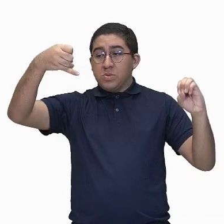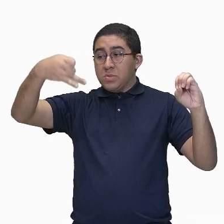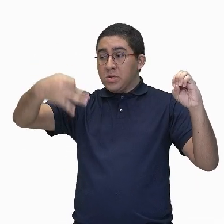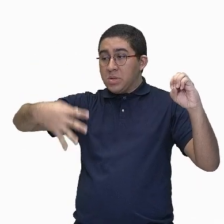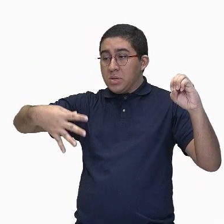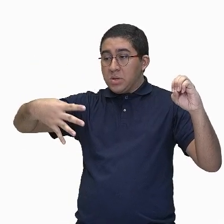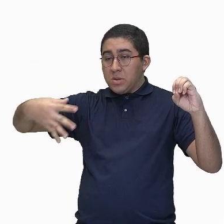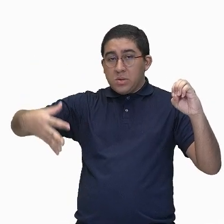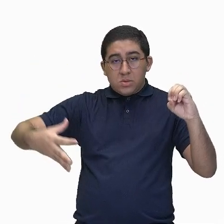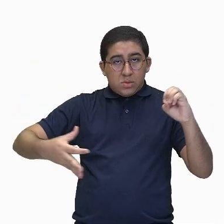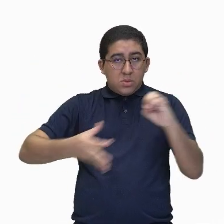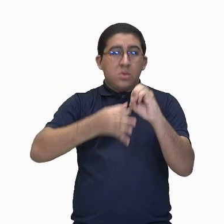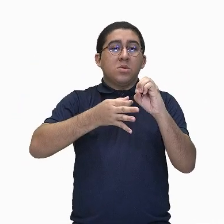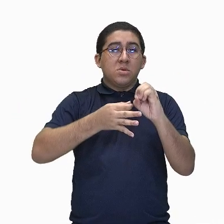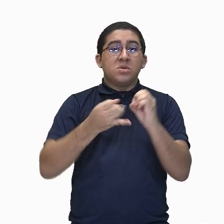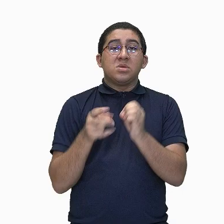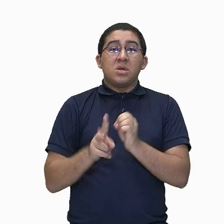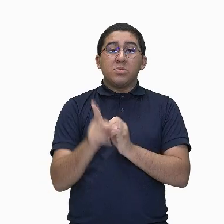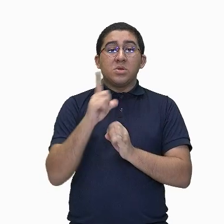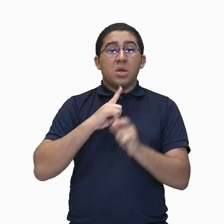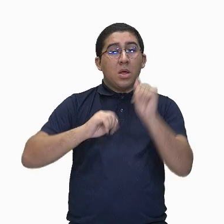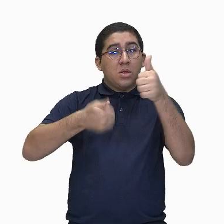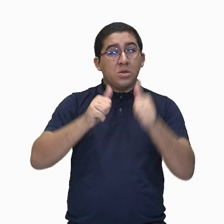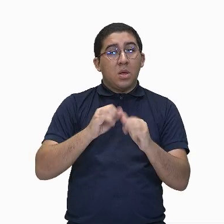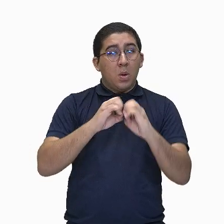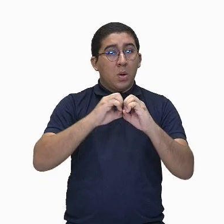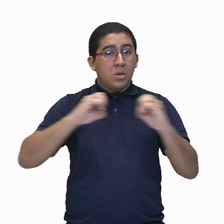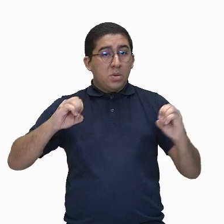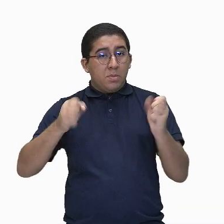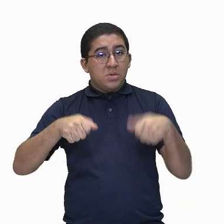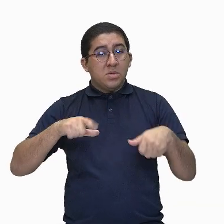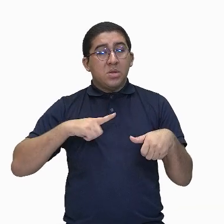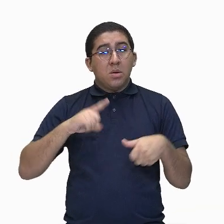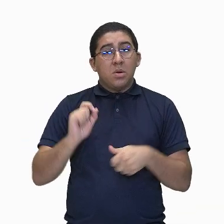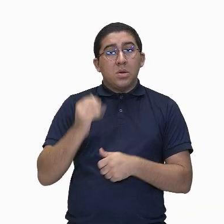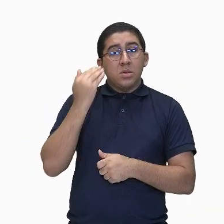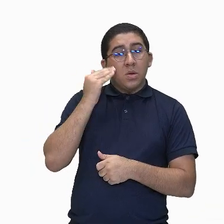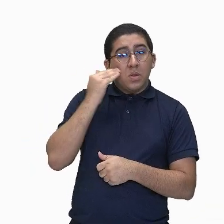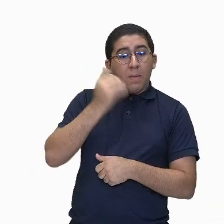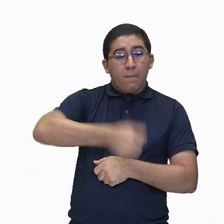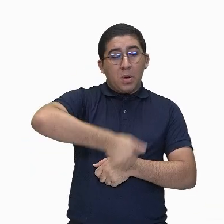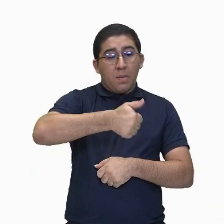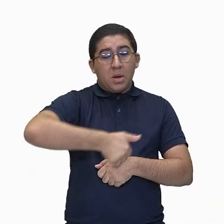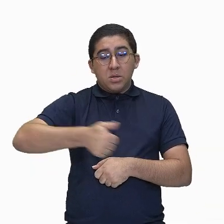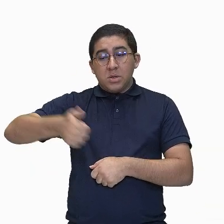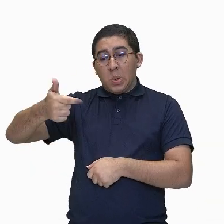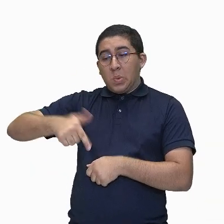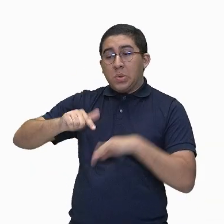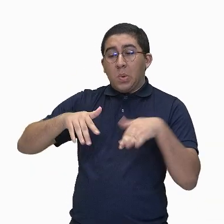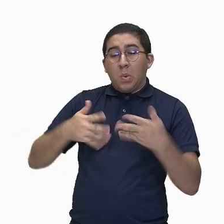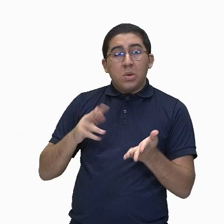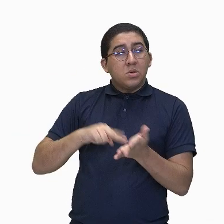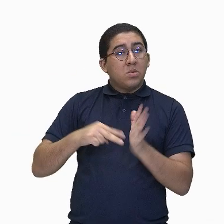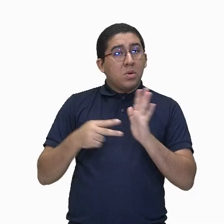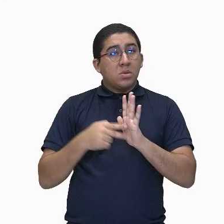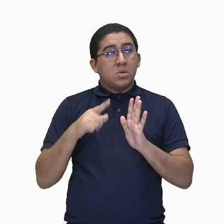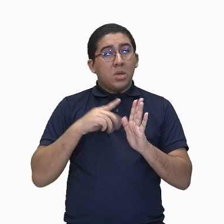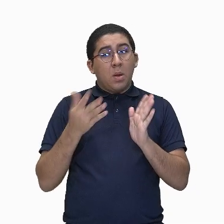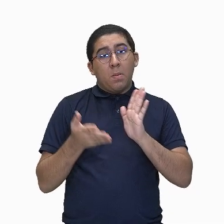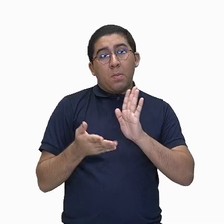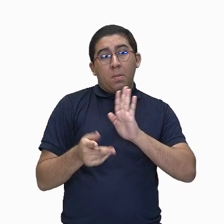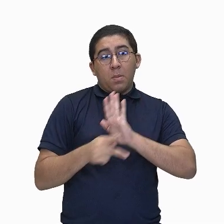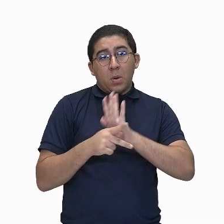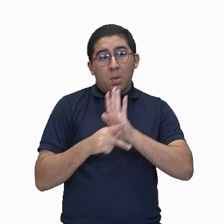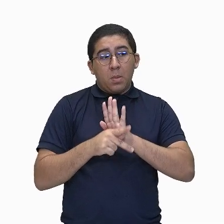sempre que a gente for analisar orações coordenadas, a gente tem que olhar a primeira oração e a segunda oração, qual é o sentido que está sendo proposto na primeira